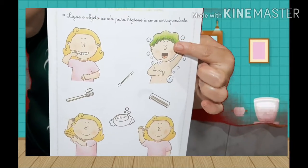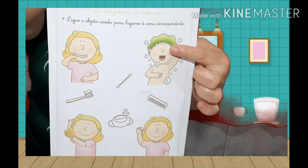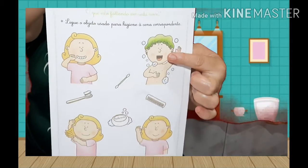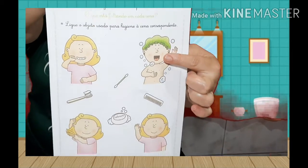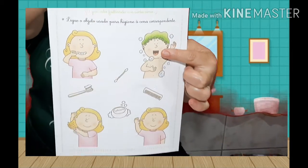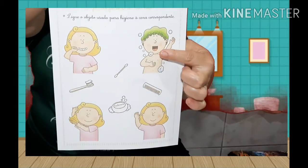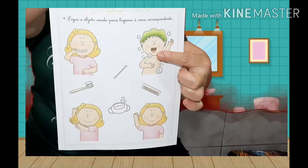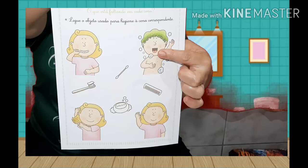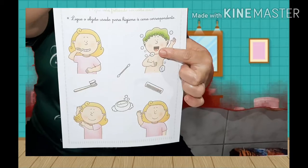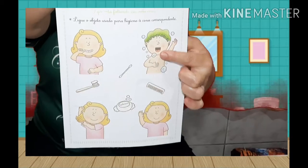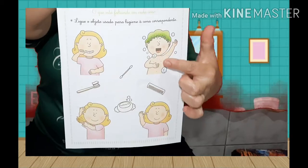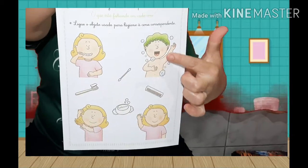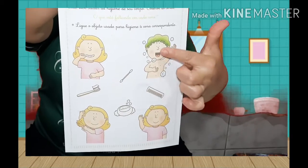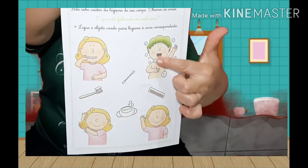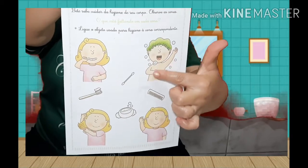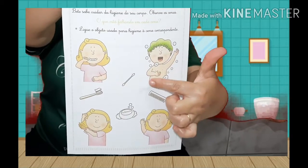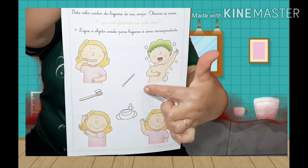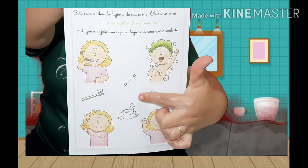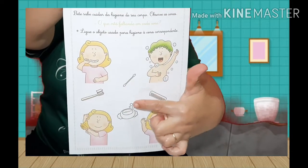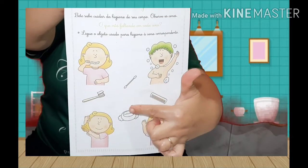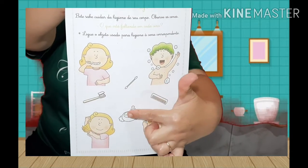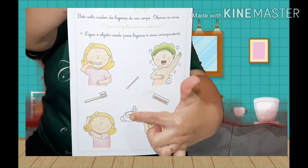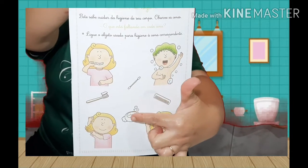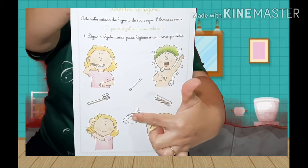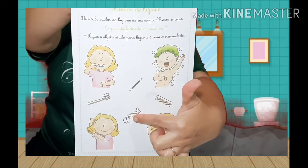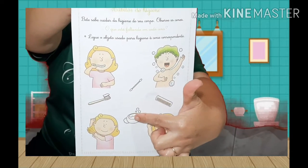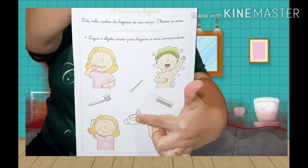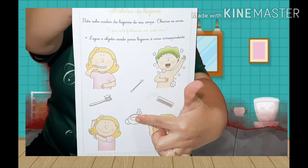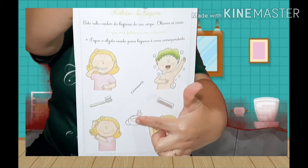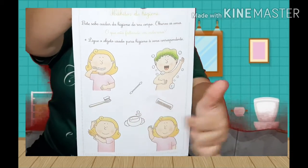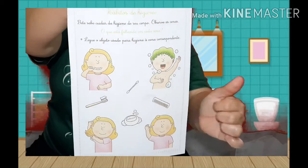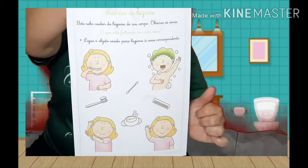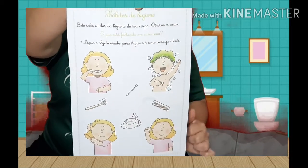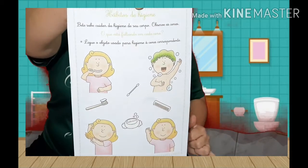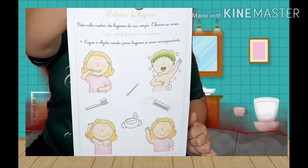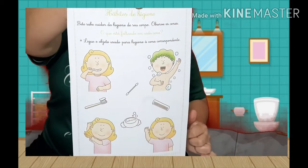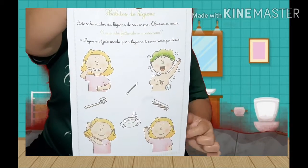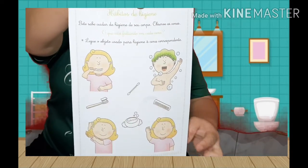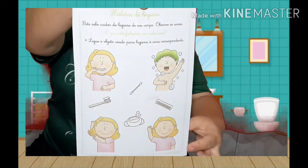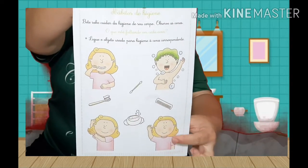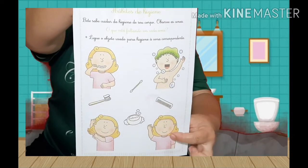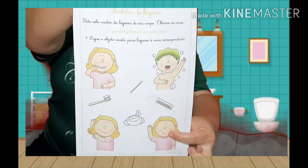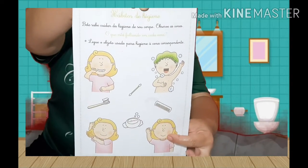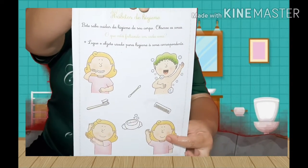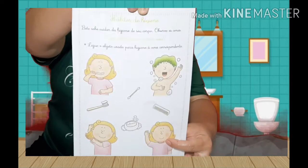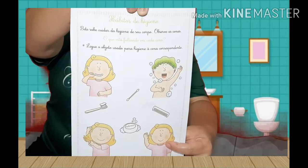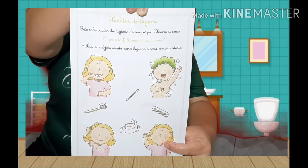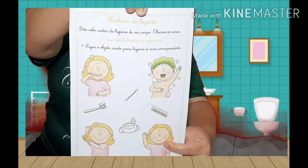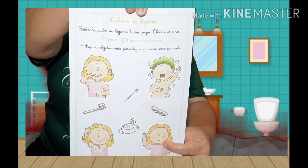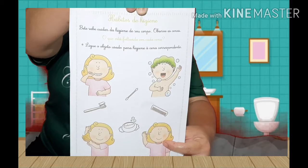ela está precisando de quê? Aí você vai ligar para o objeto que ela precisa.